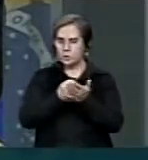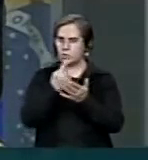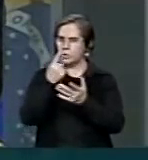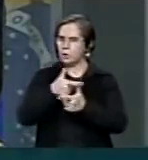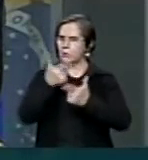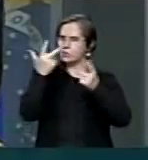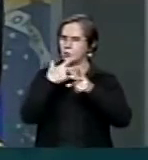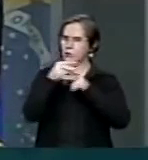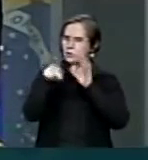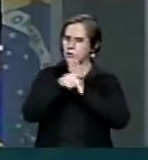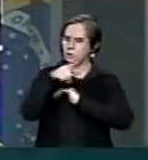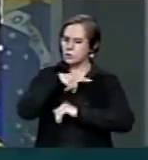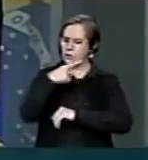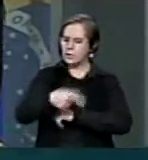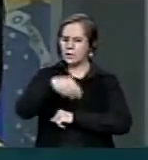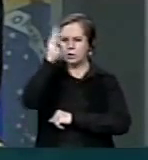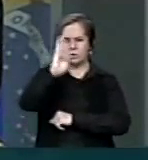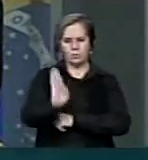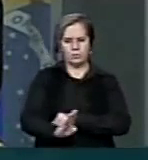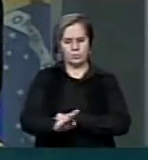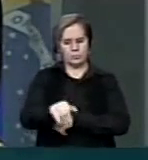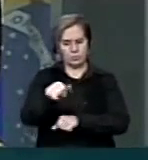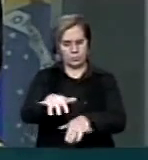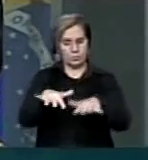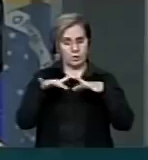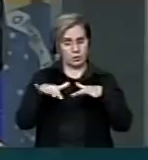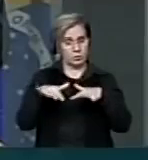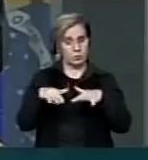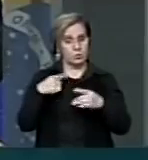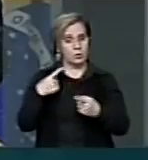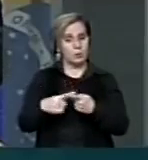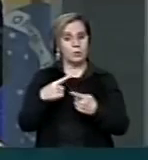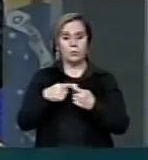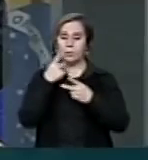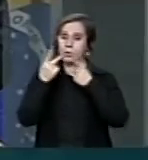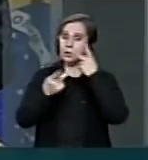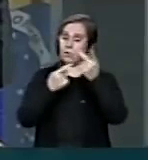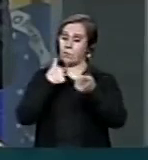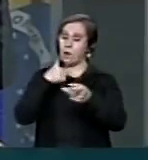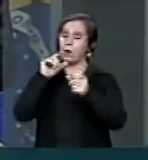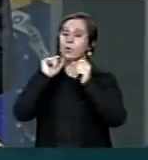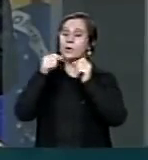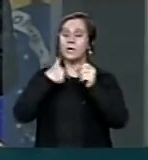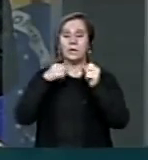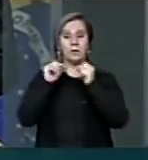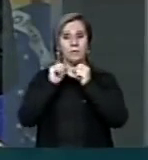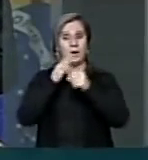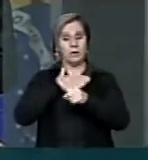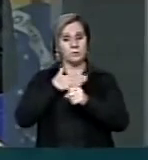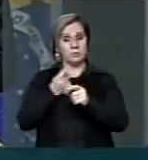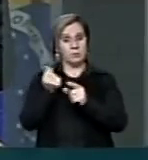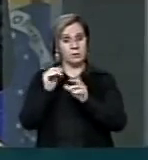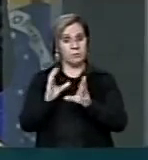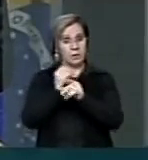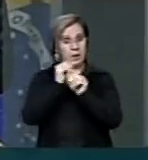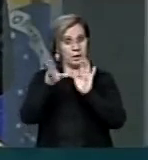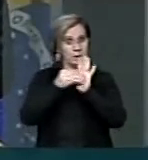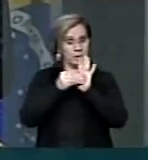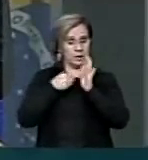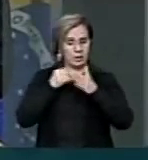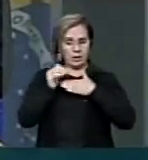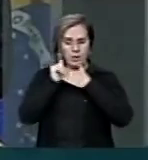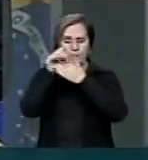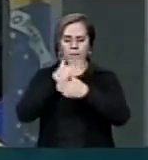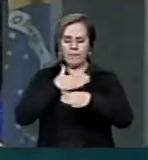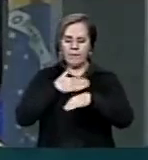teremos no parlamento brasileiro. E eu falo em relação ao que eu faço com as minhas emendas. Eu levo para o meu